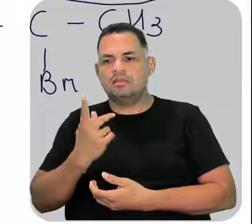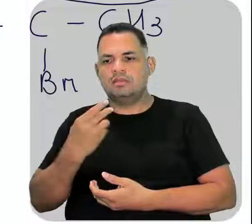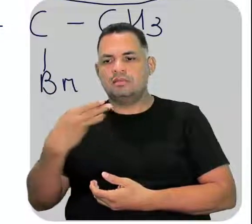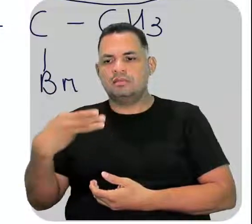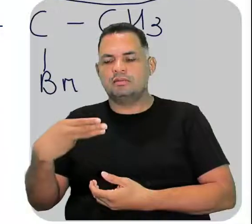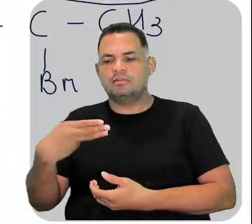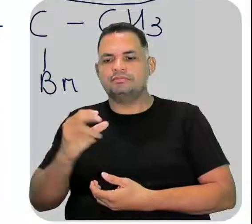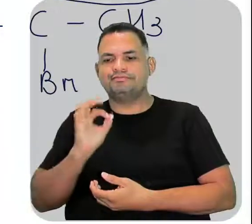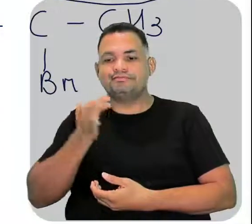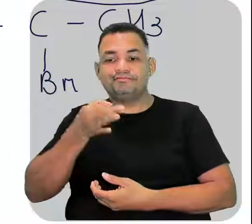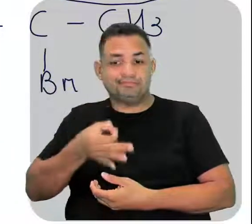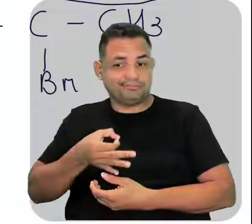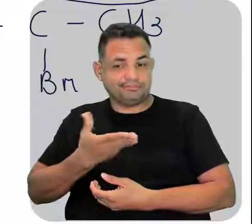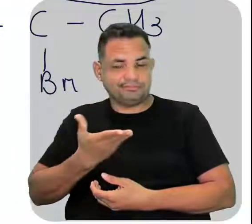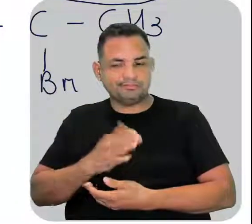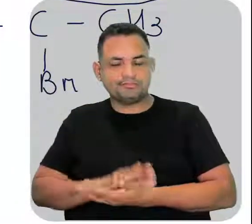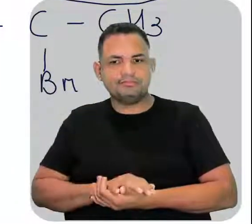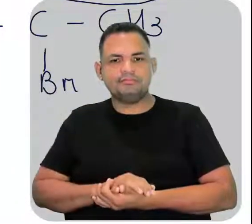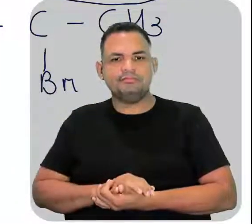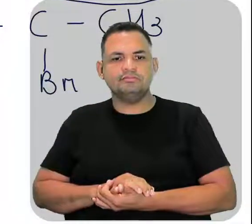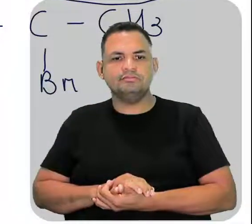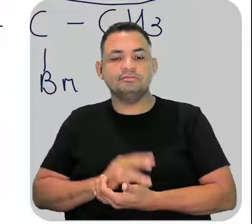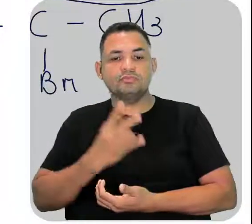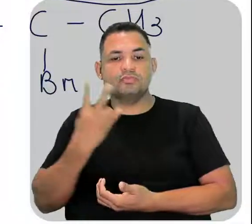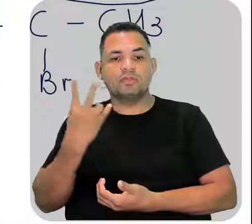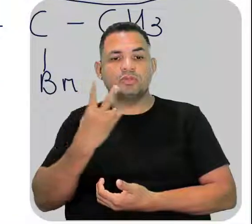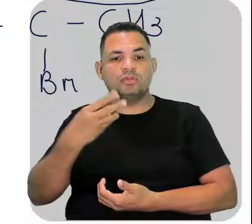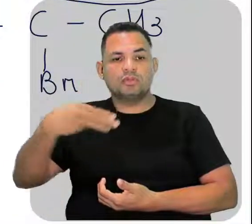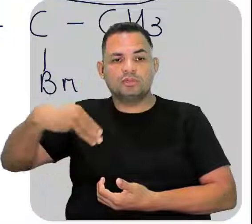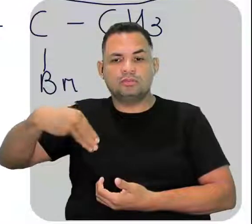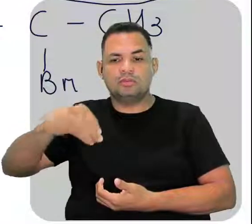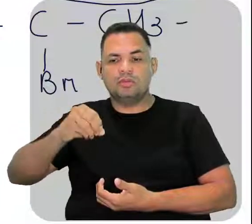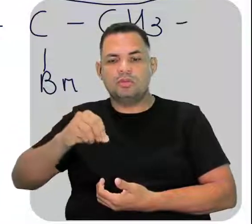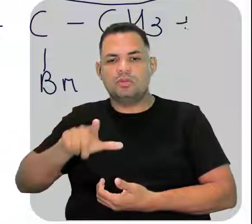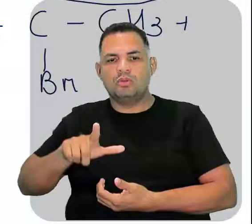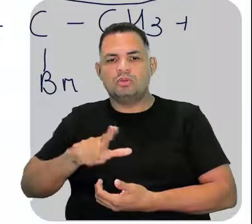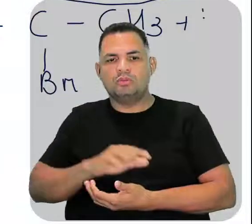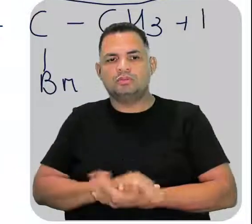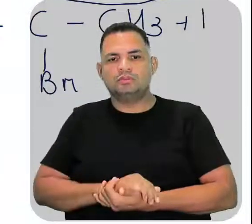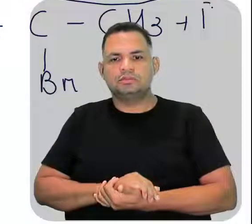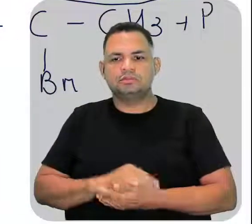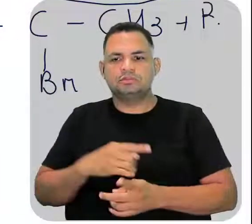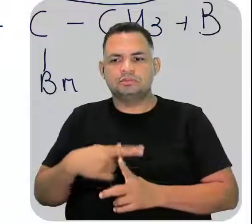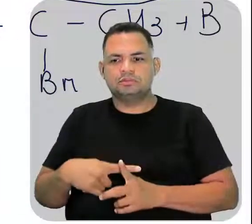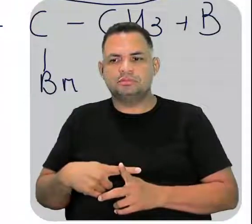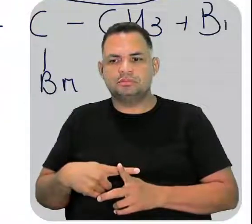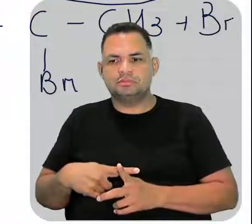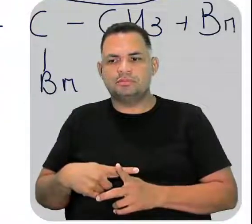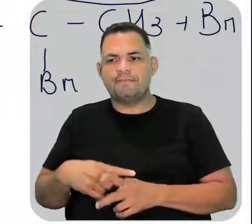CH3, certo? Só que ele está me dizendo que são 2 mols, então eu vou ter mais quem? Mais